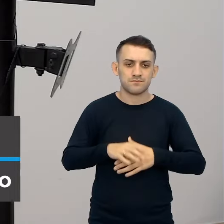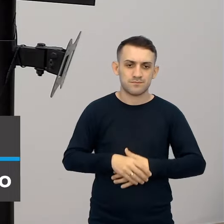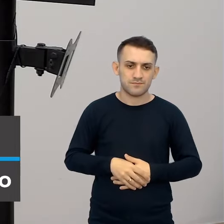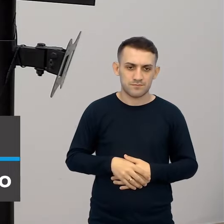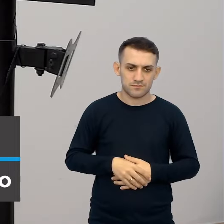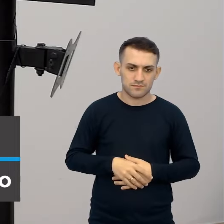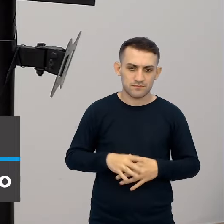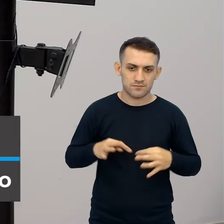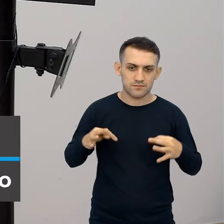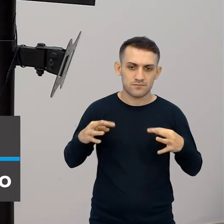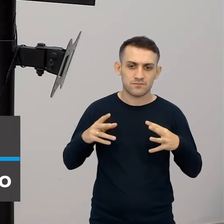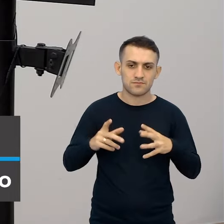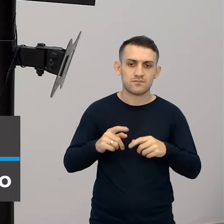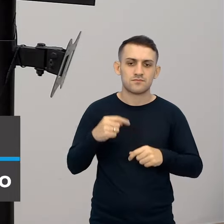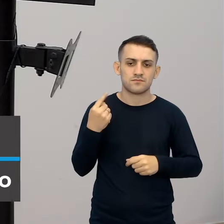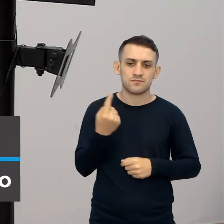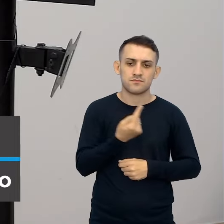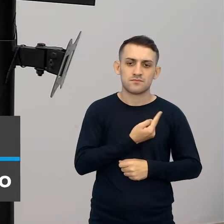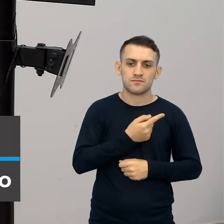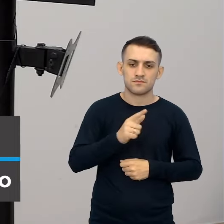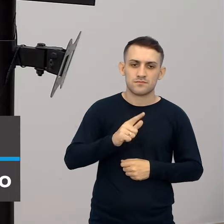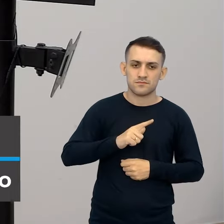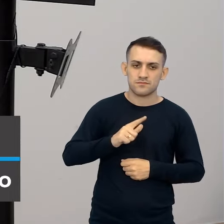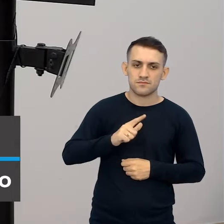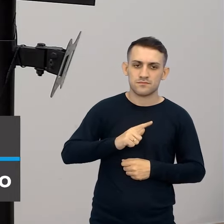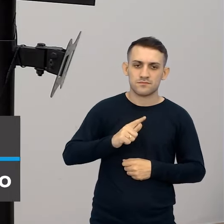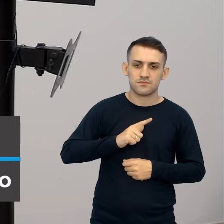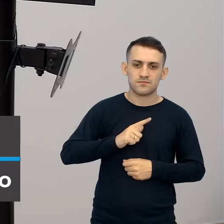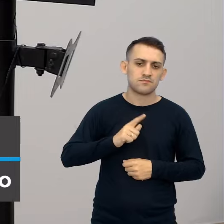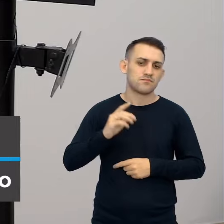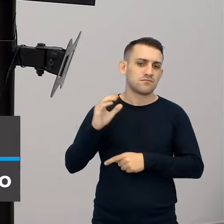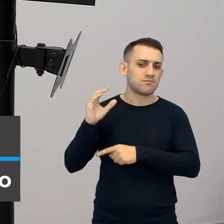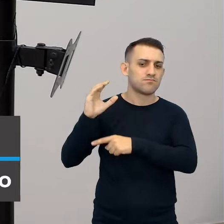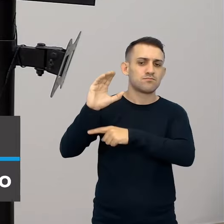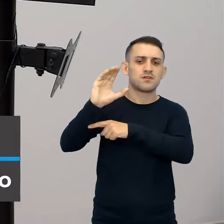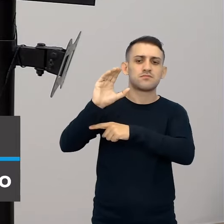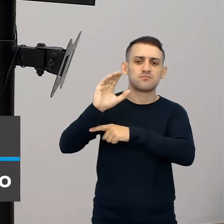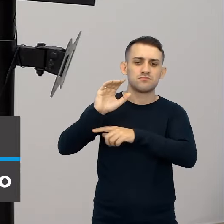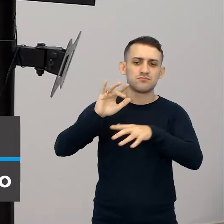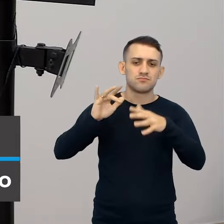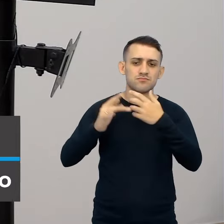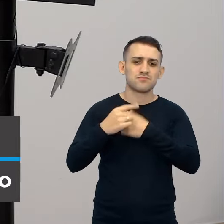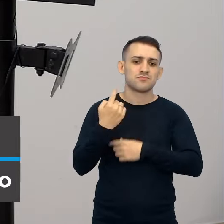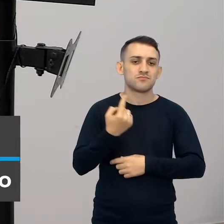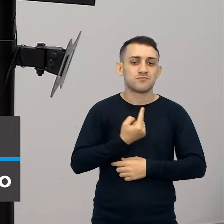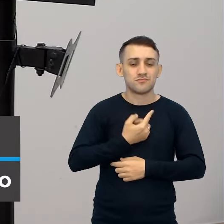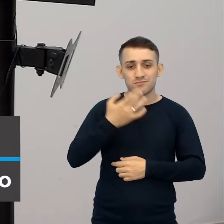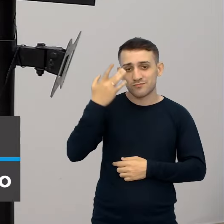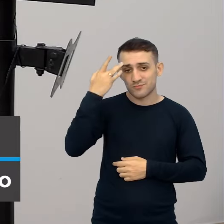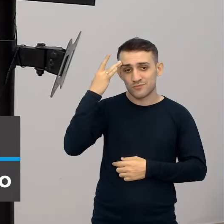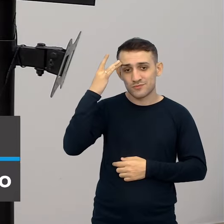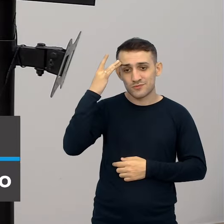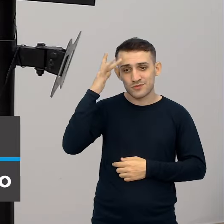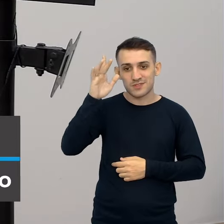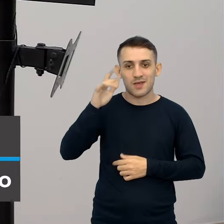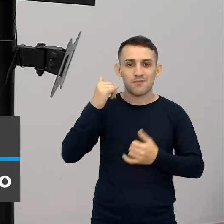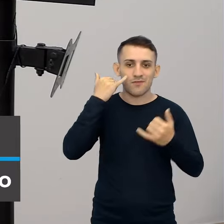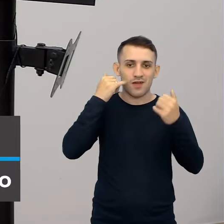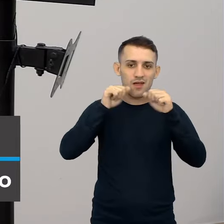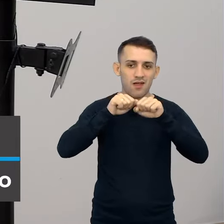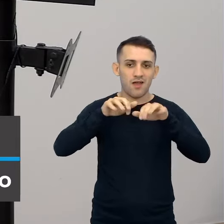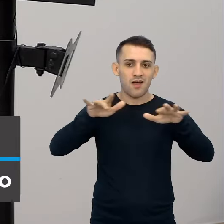tudo que você tinha ali como... já caiu na rede, né? Você já não sabe onde vai parar essa